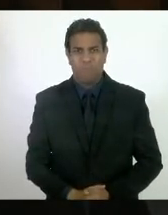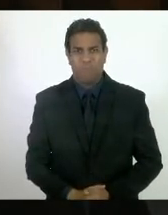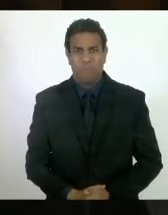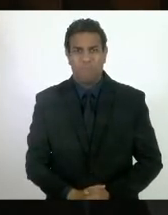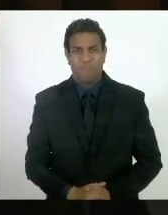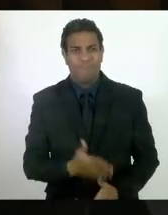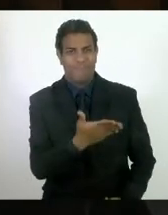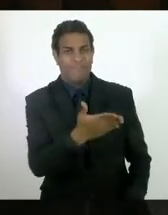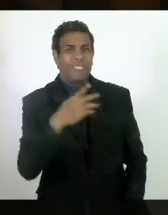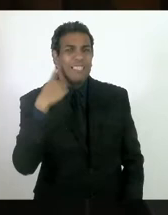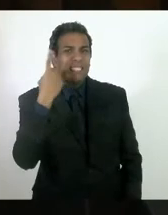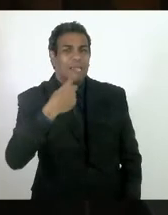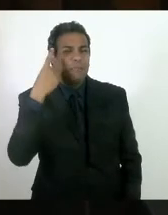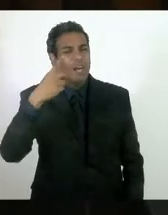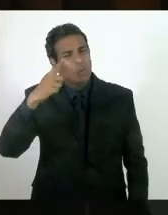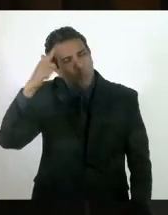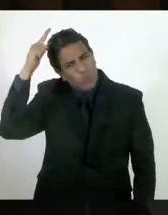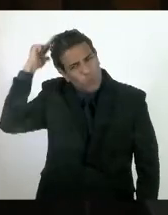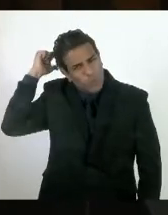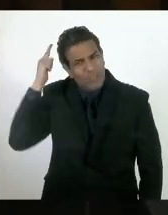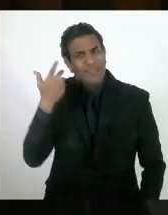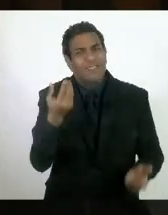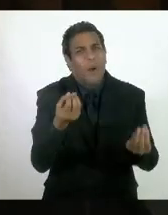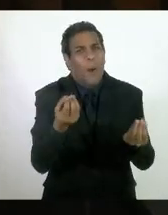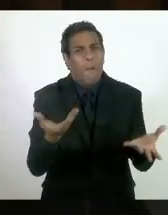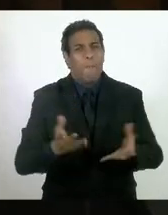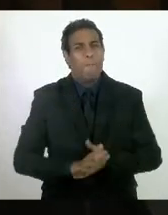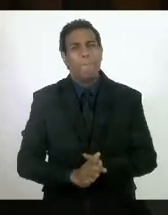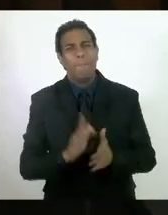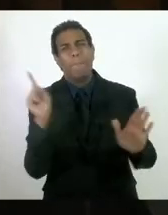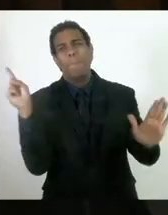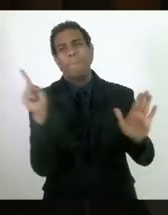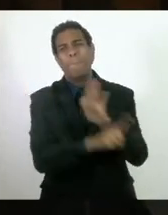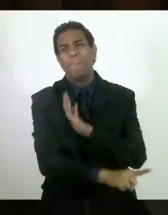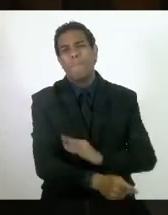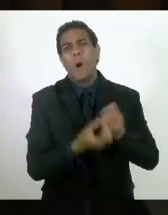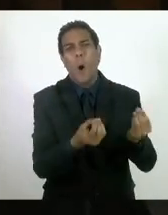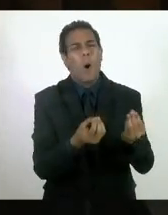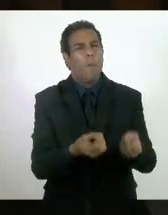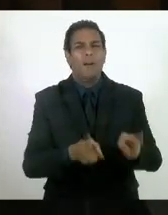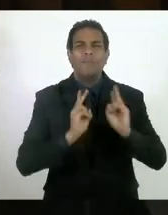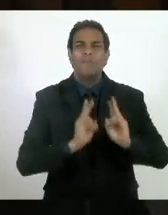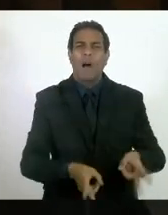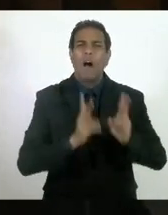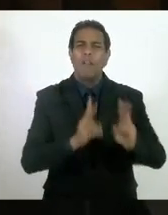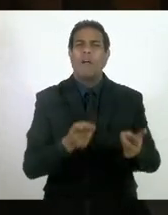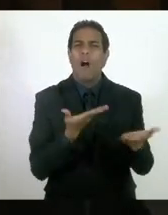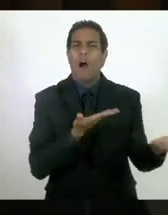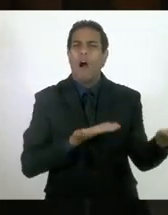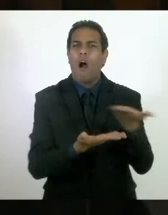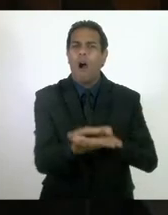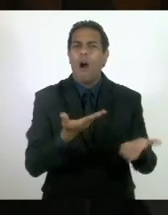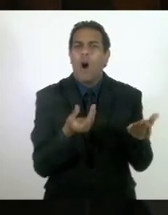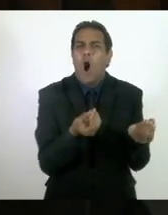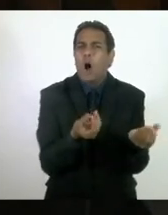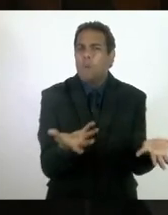o Deputado Luiz Paulo e eu me pergunto várias vezes